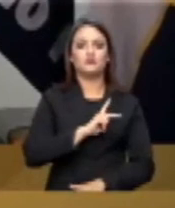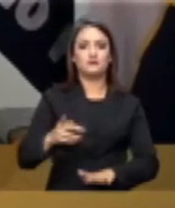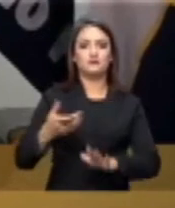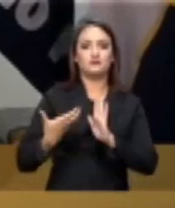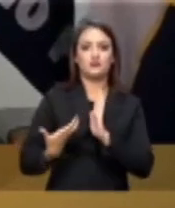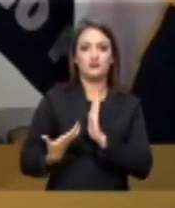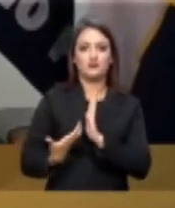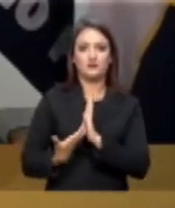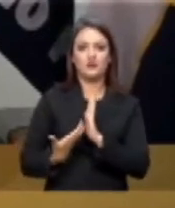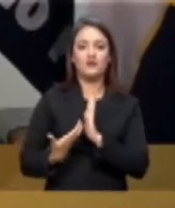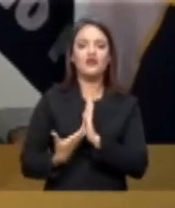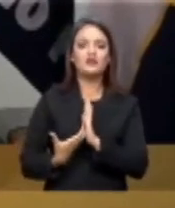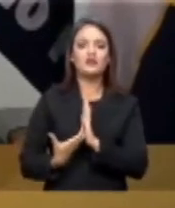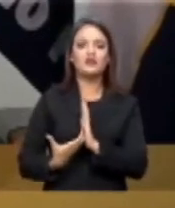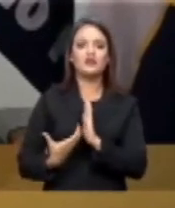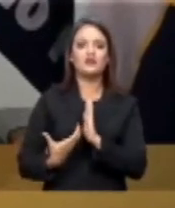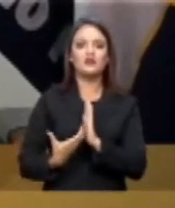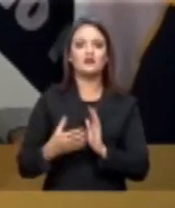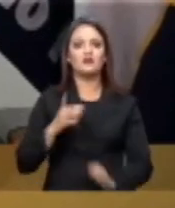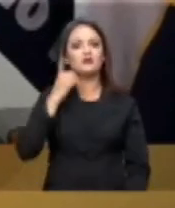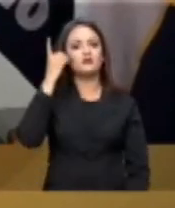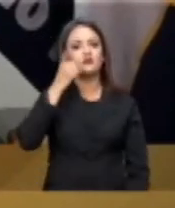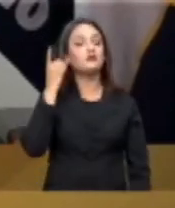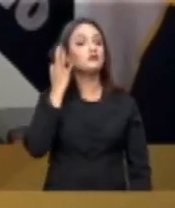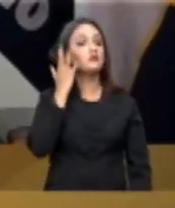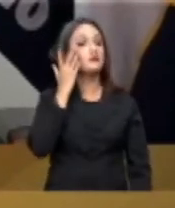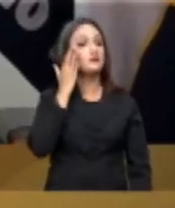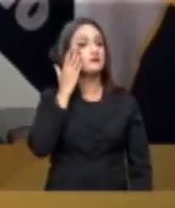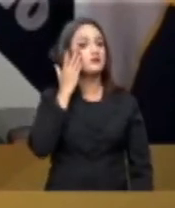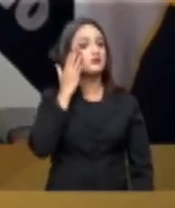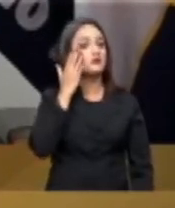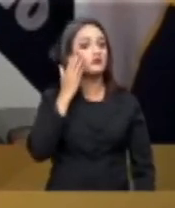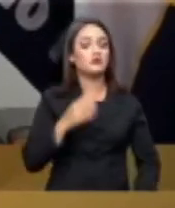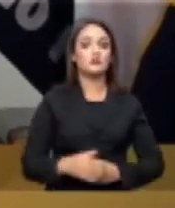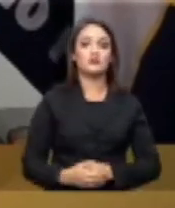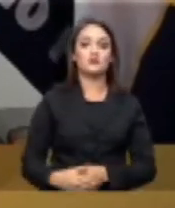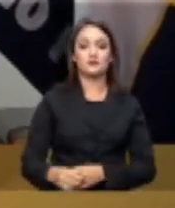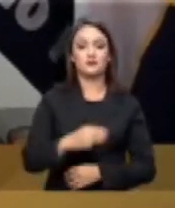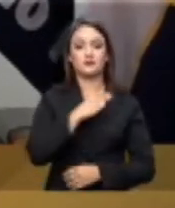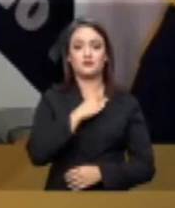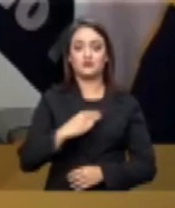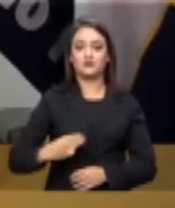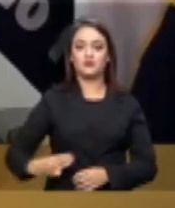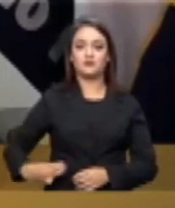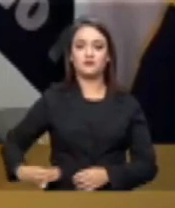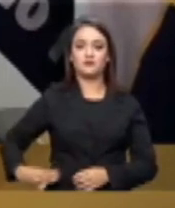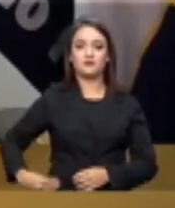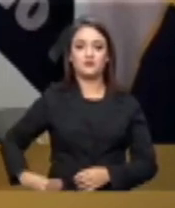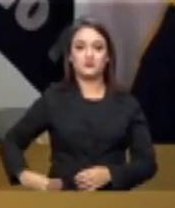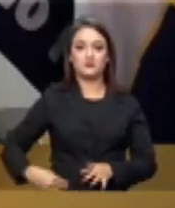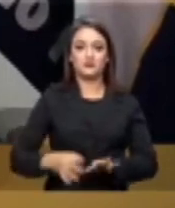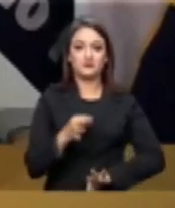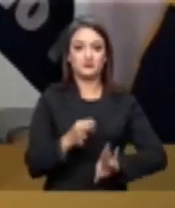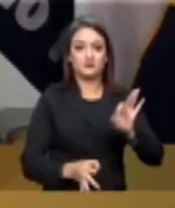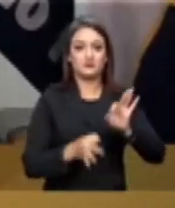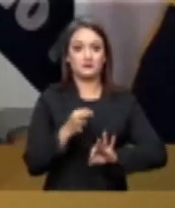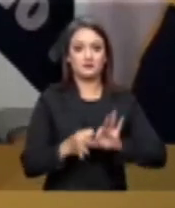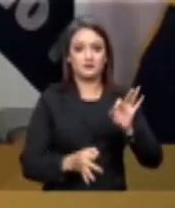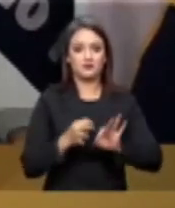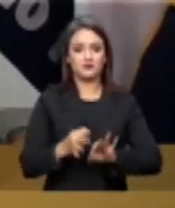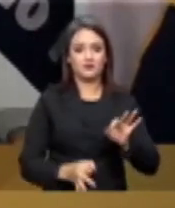Deputados, deputado federal Arthur Lira, o senhor ministro de Estado de Justiça e Cidadania,